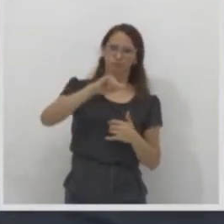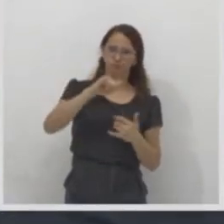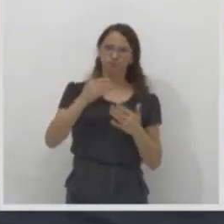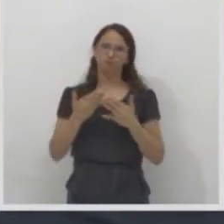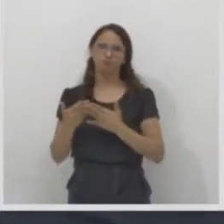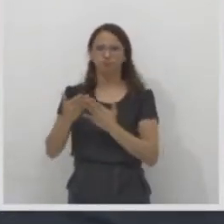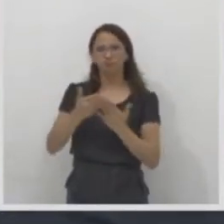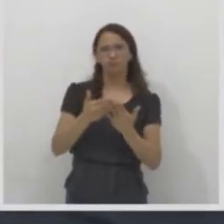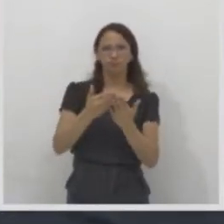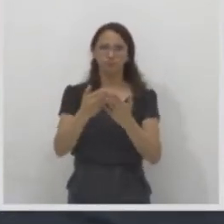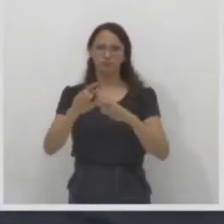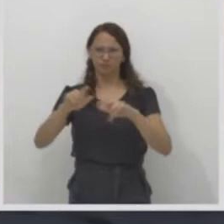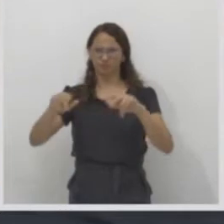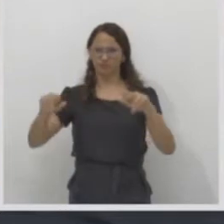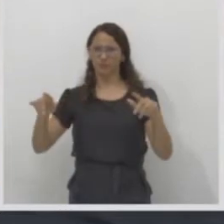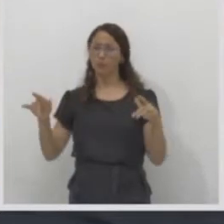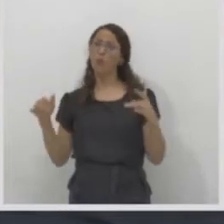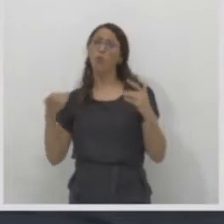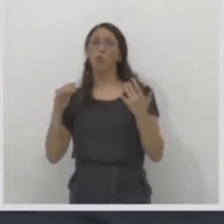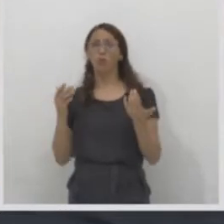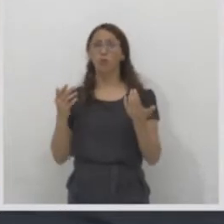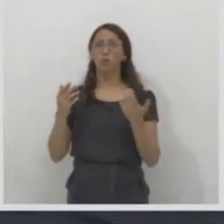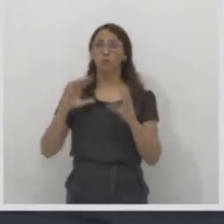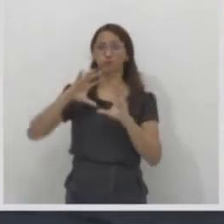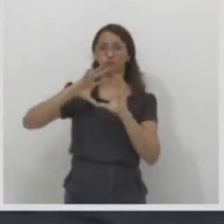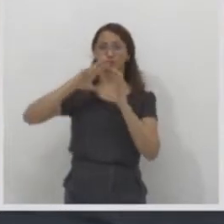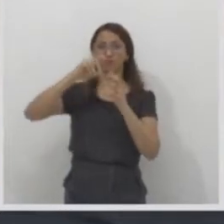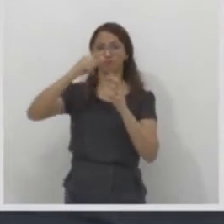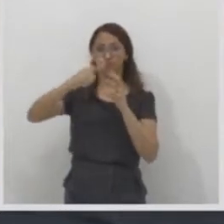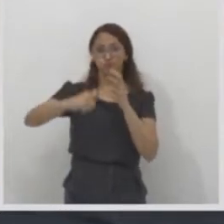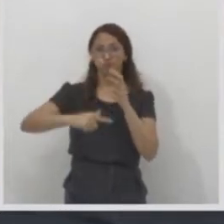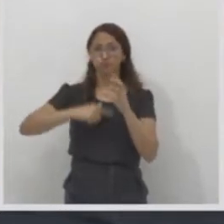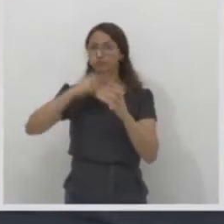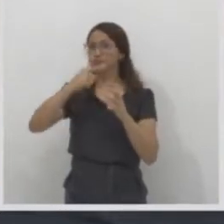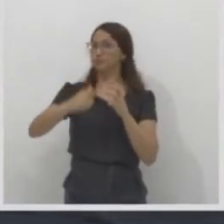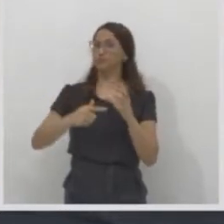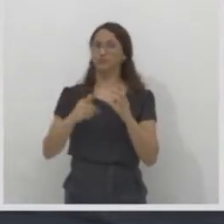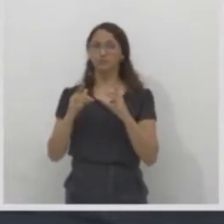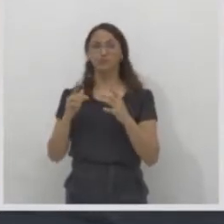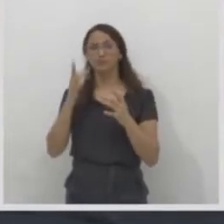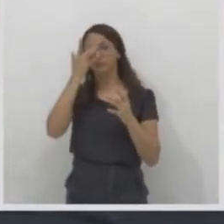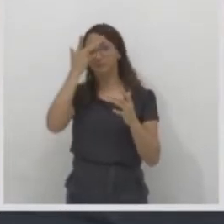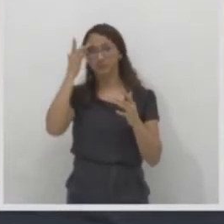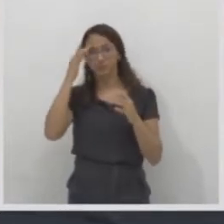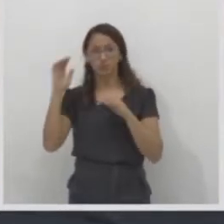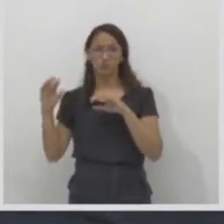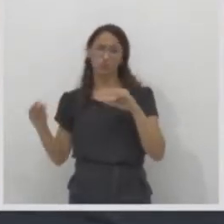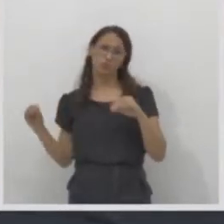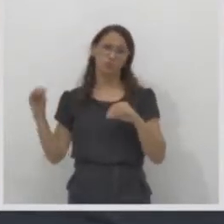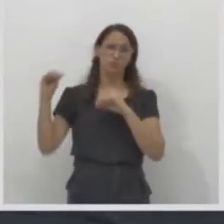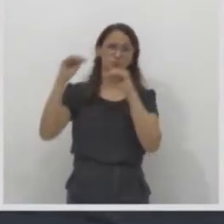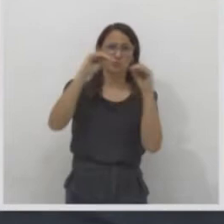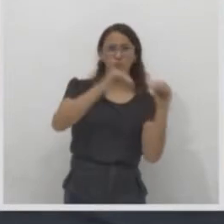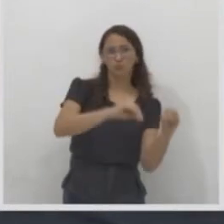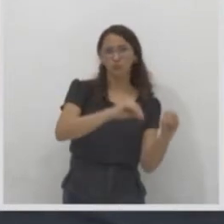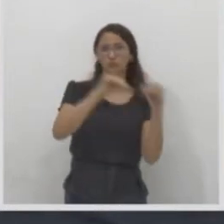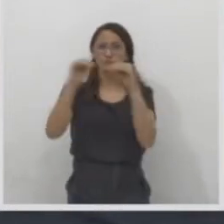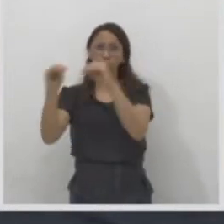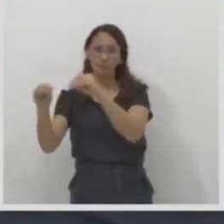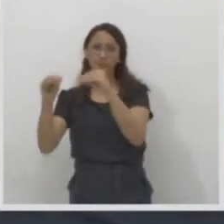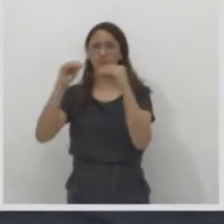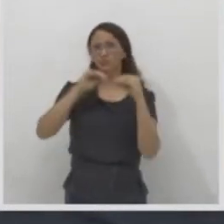permite, as pessoas estão migrando com maior facilidade. E estão tentando entrar em países.